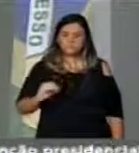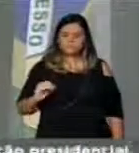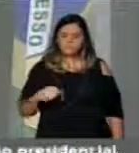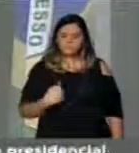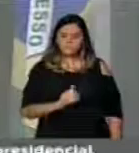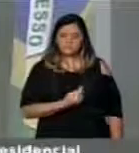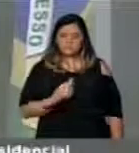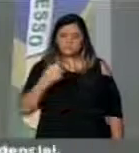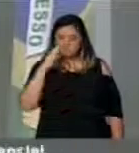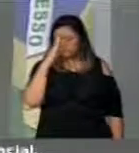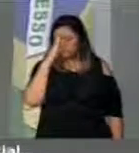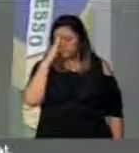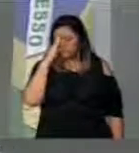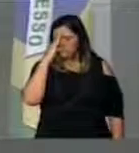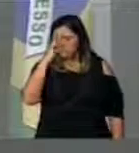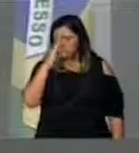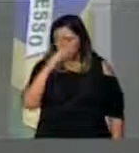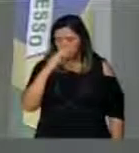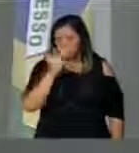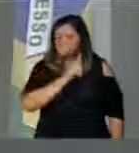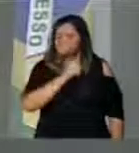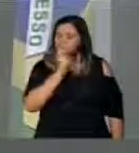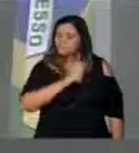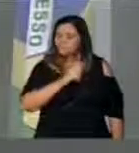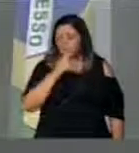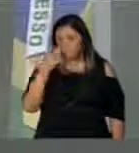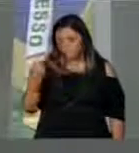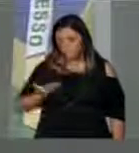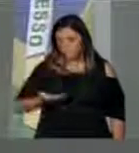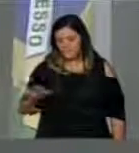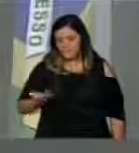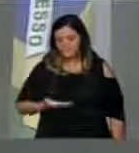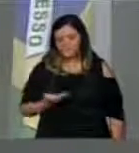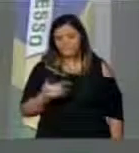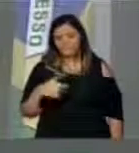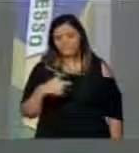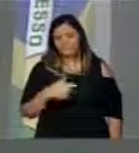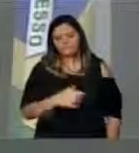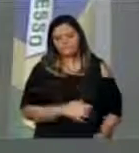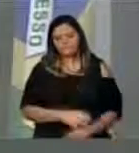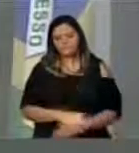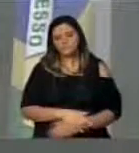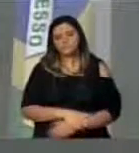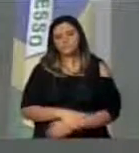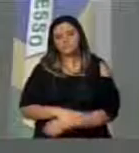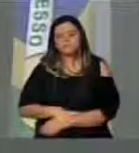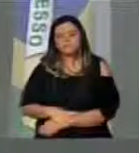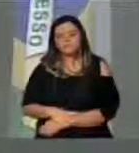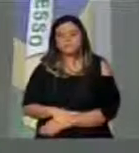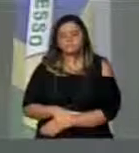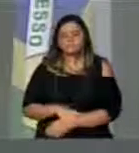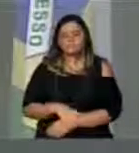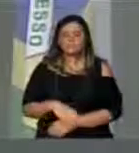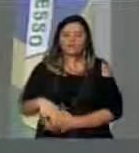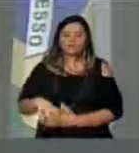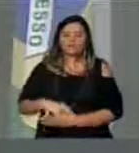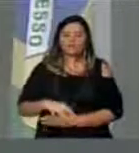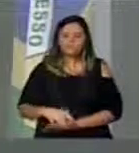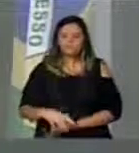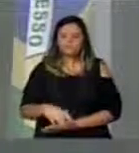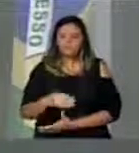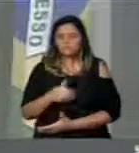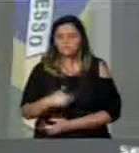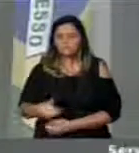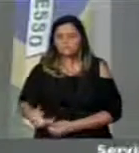foi de fundamental importância para que nós chegarmos aqui e acabei de resolver de receber um elogio da vidência do governo que é hoje a